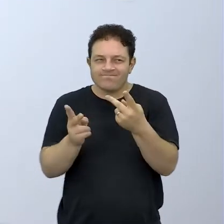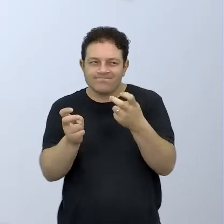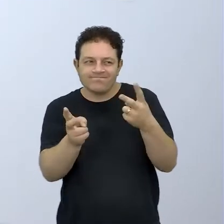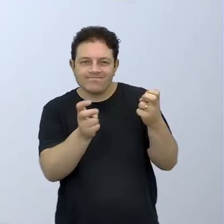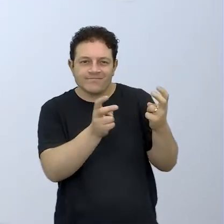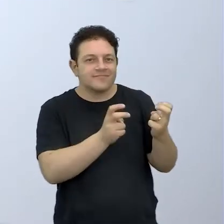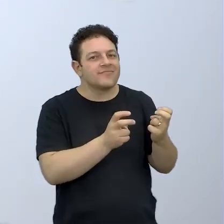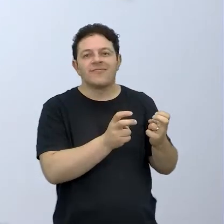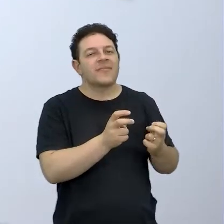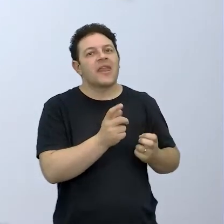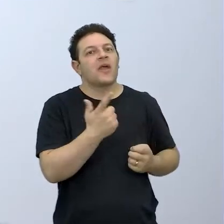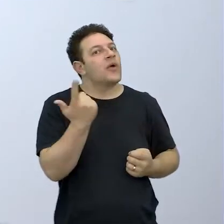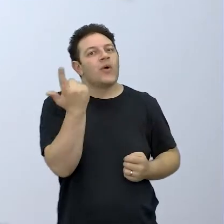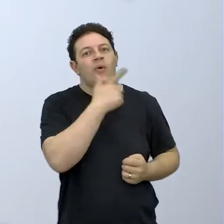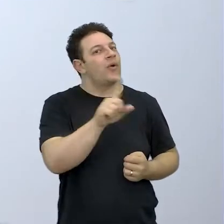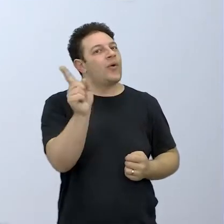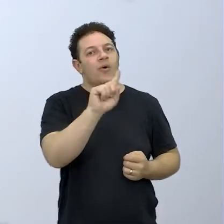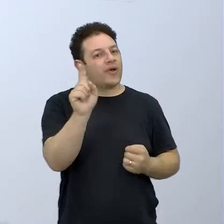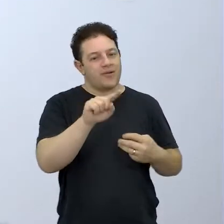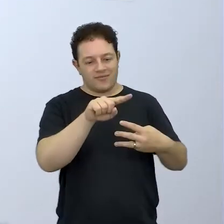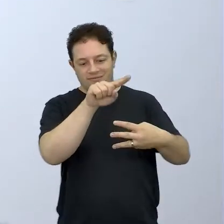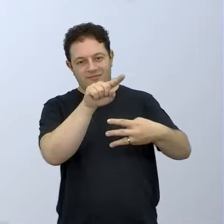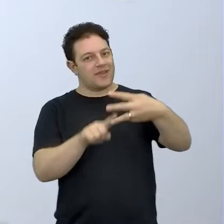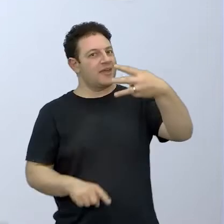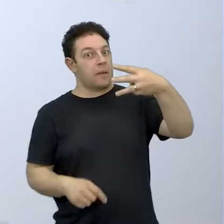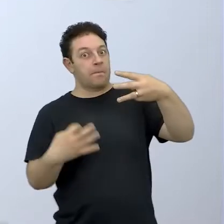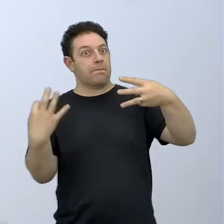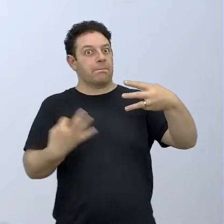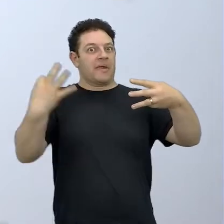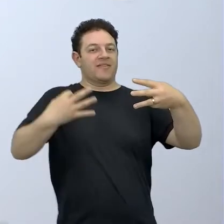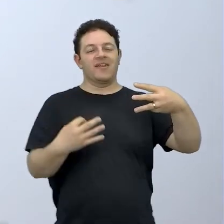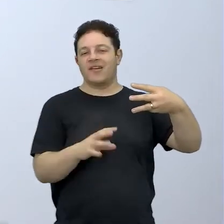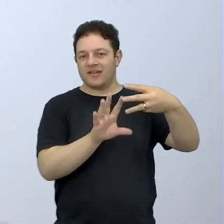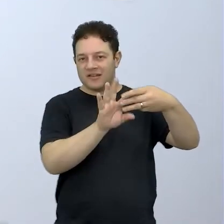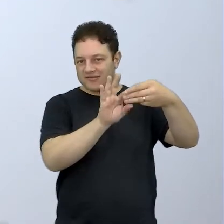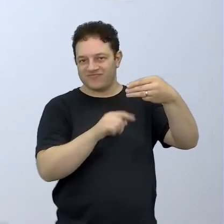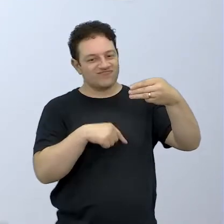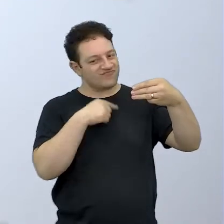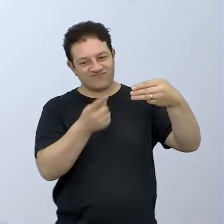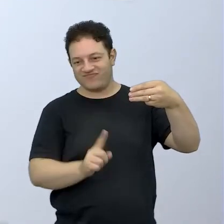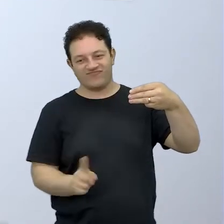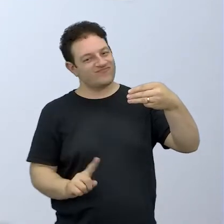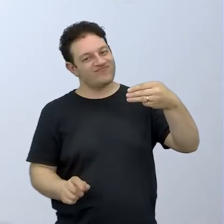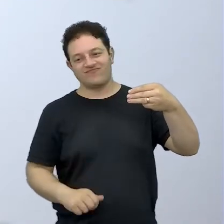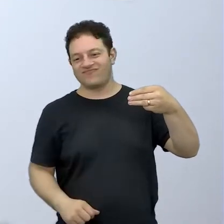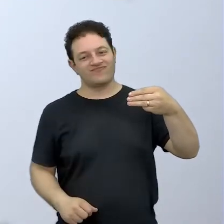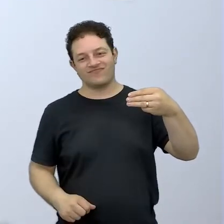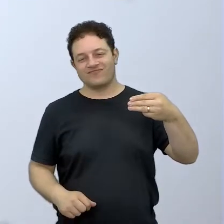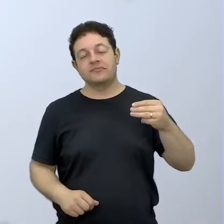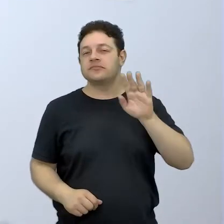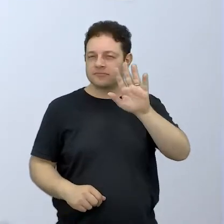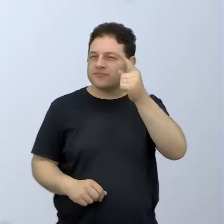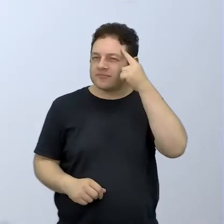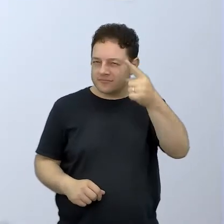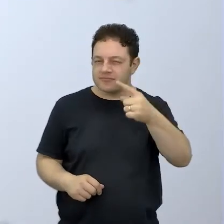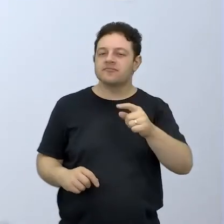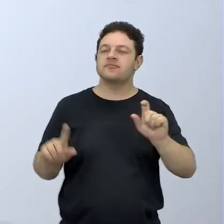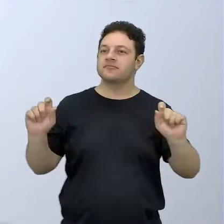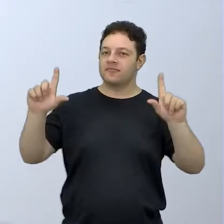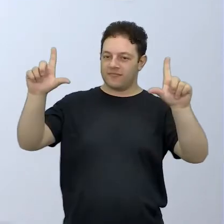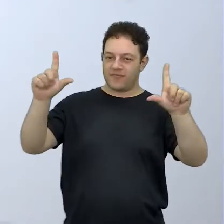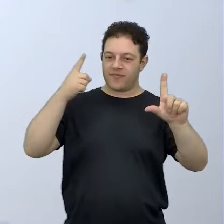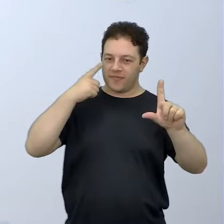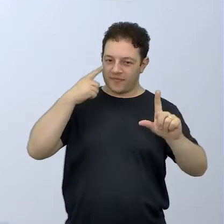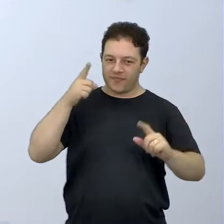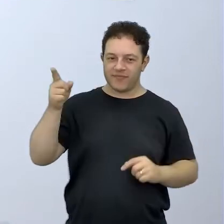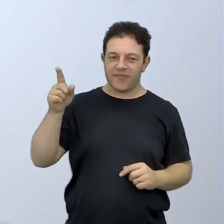sempre a gente consegue casar todas essas características. Por isso, justamente, eu coloquei aí na lousa para vocês,